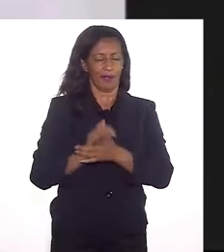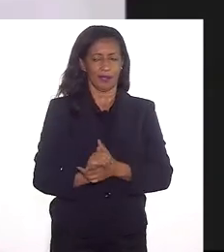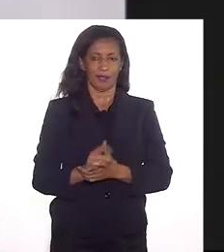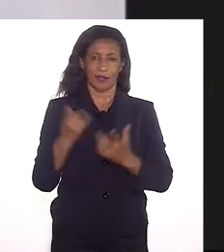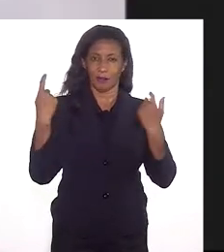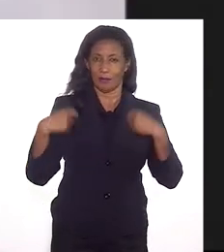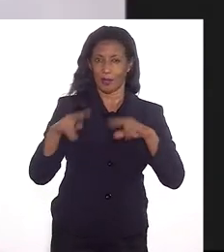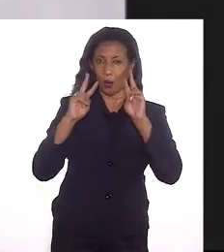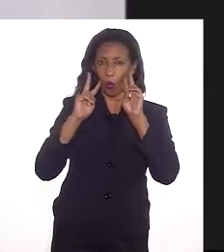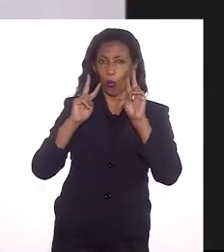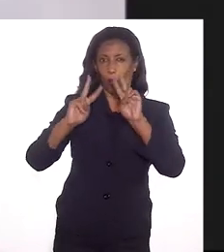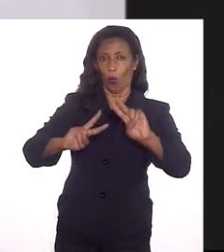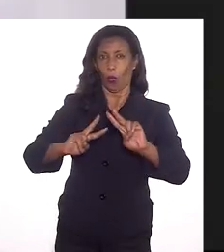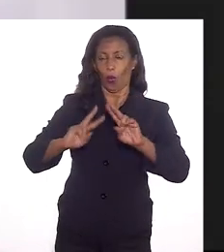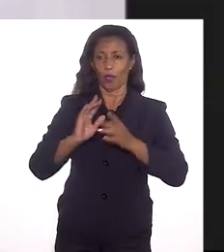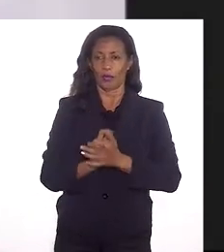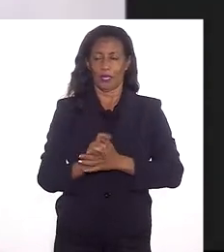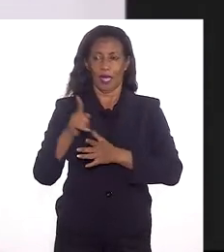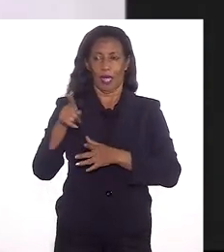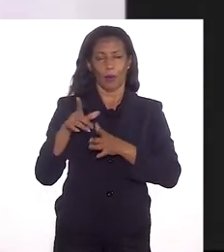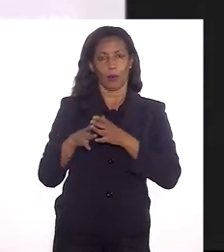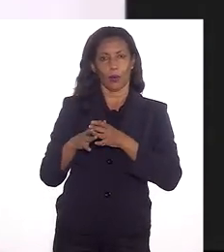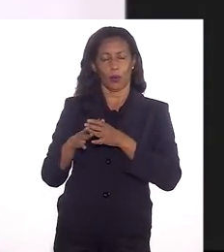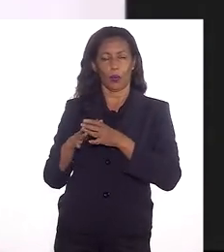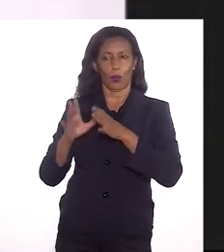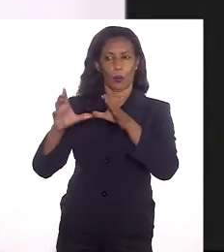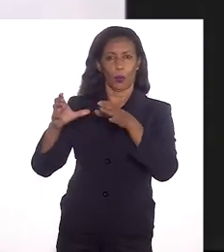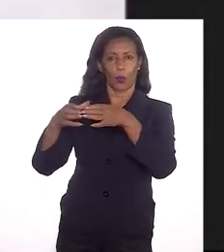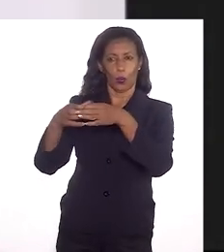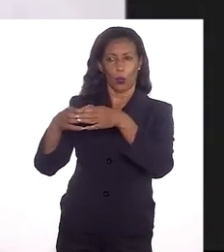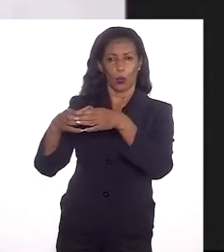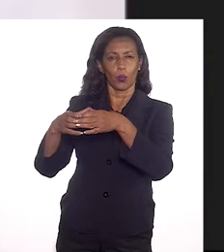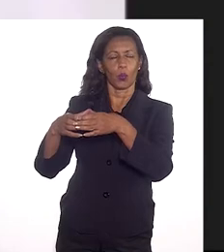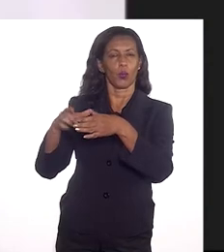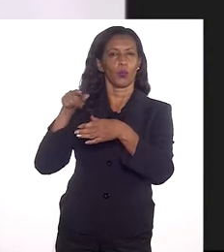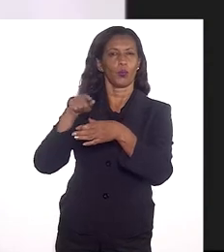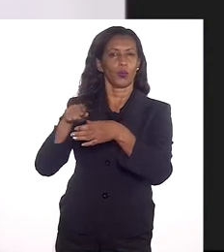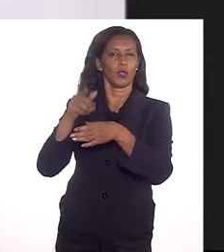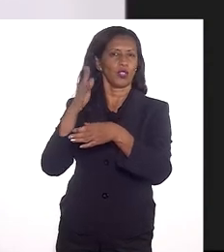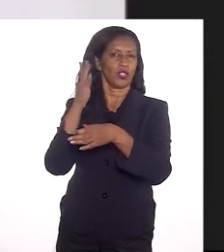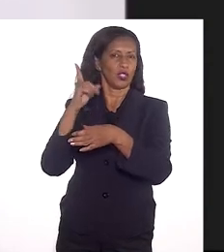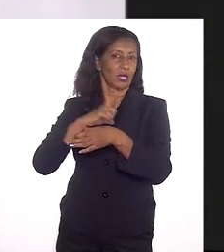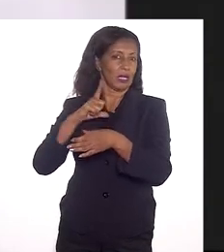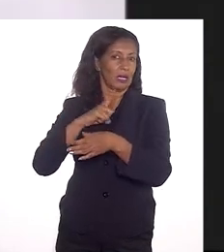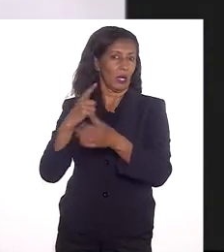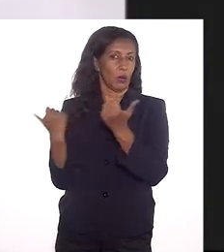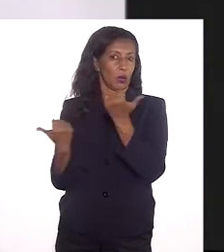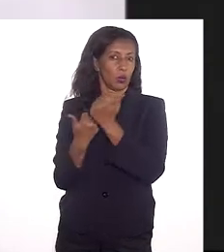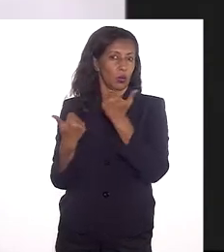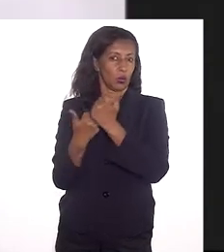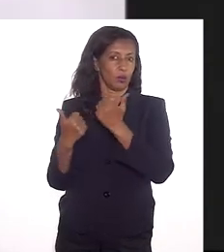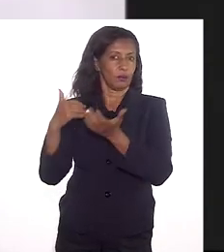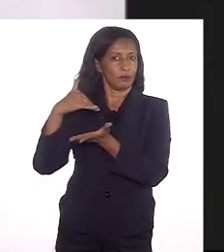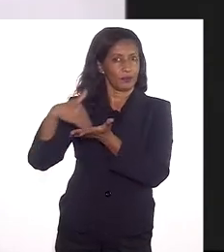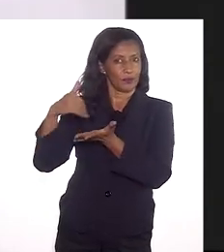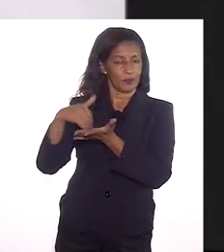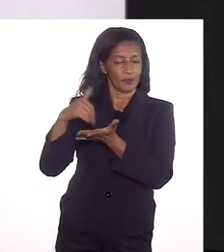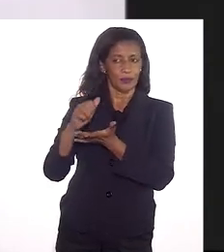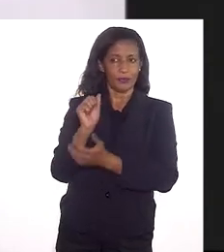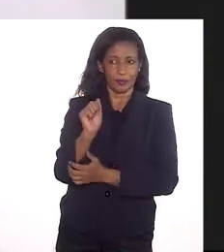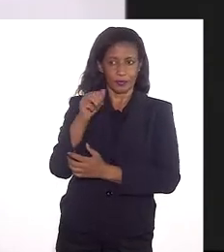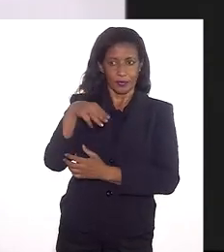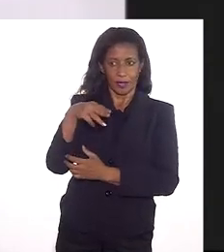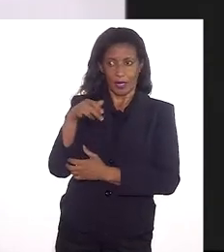Então, a gente precisa olhar para um sandbox regulatório, por exemplo. Inclusive, a gente tem uma subsecretária